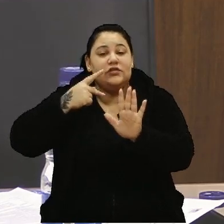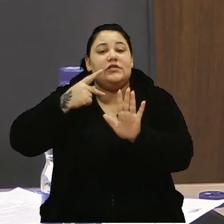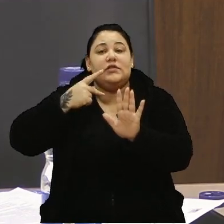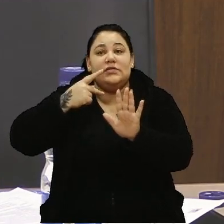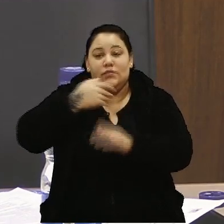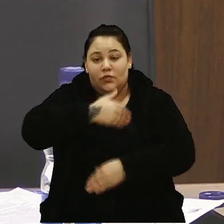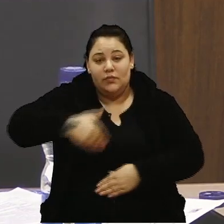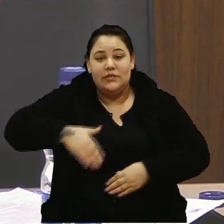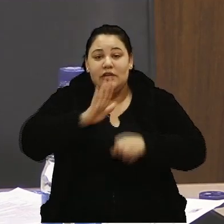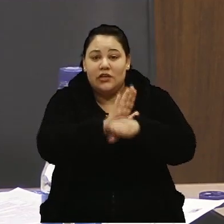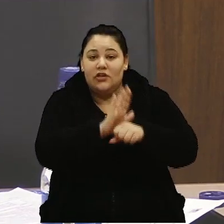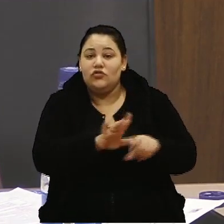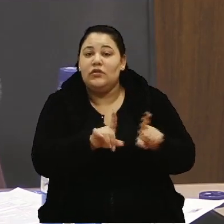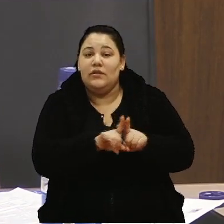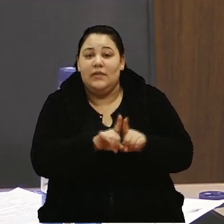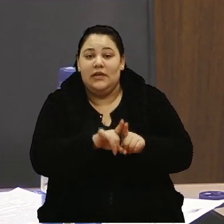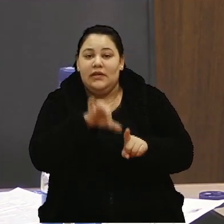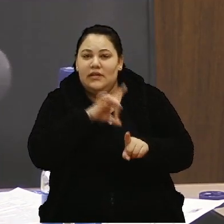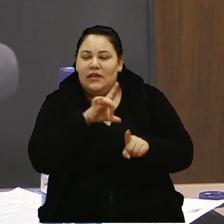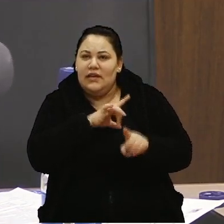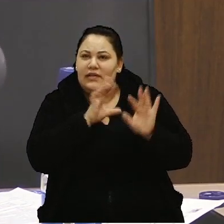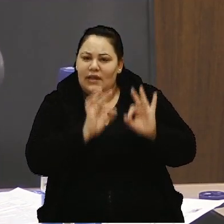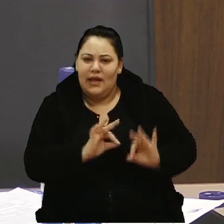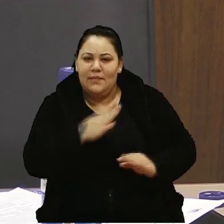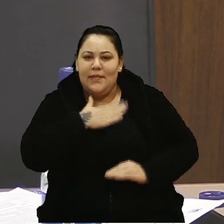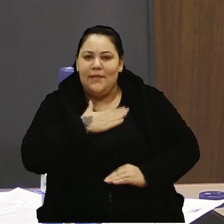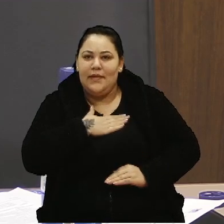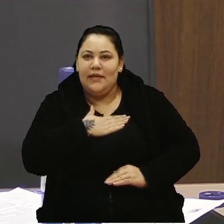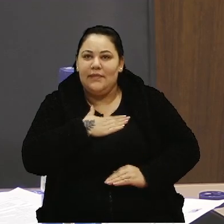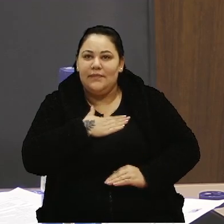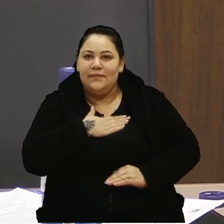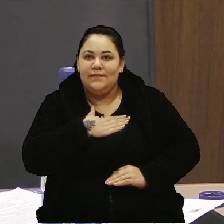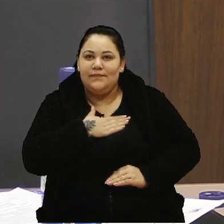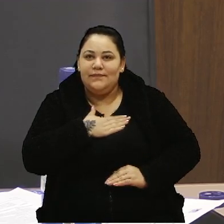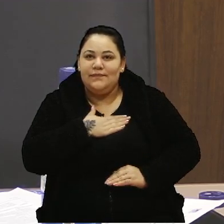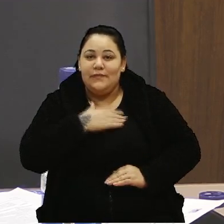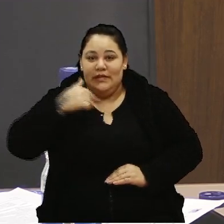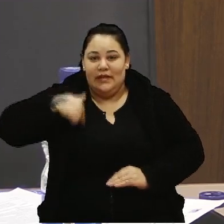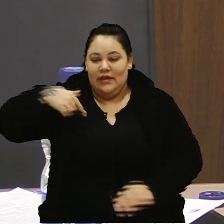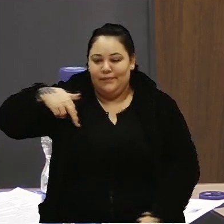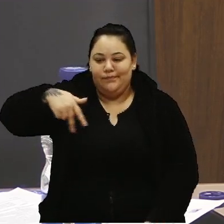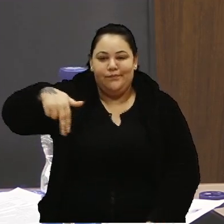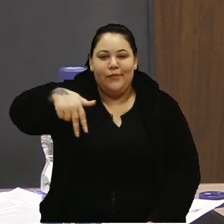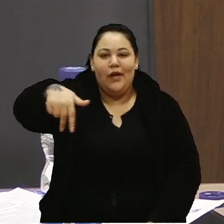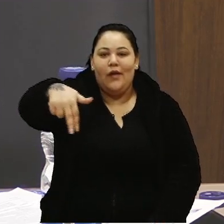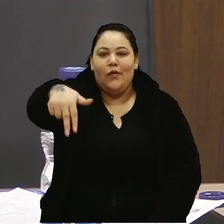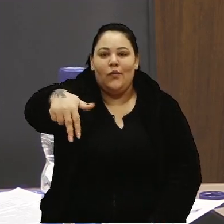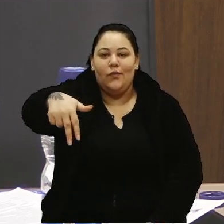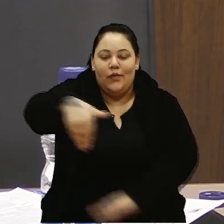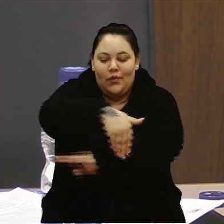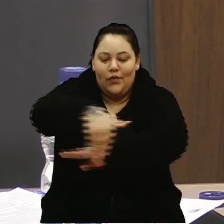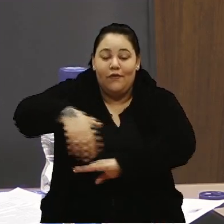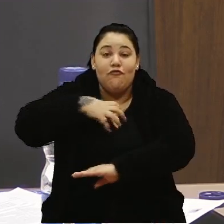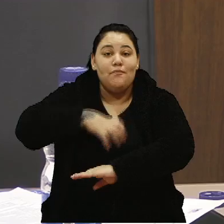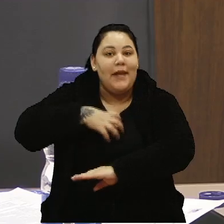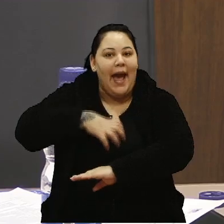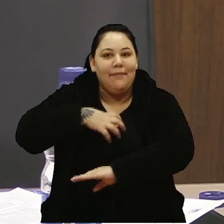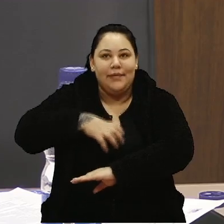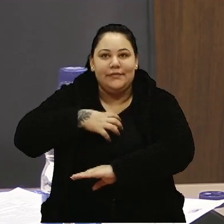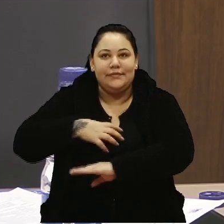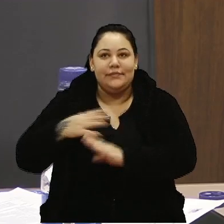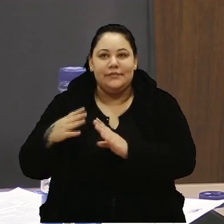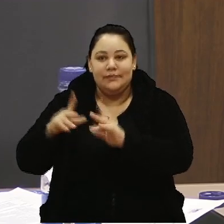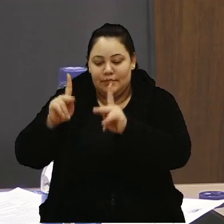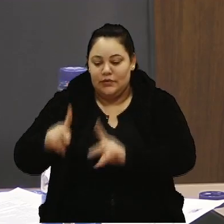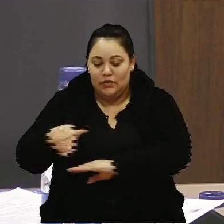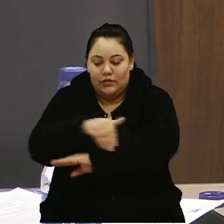que auxiliem. Tem uma questão para mim, que é de estar andando na rua e sempre se sentir indignada quando vê uma pessoa em situação de